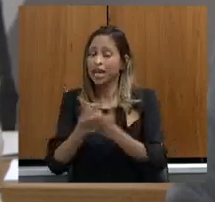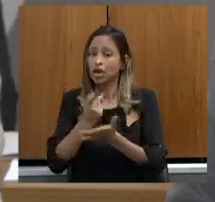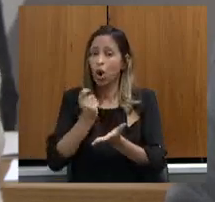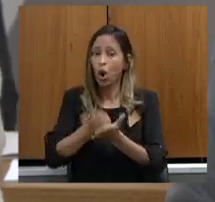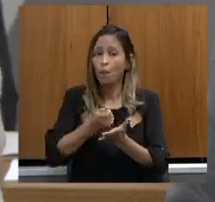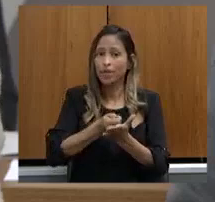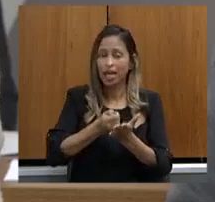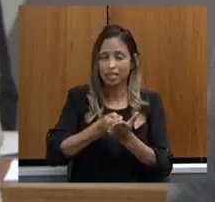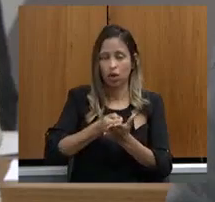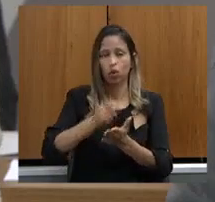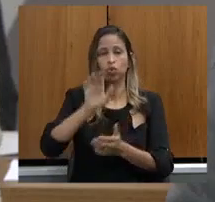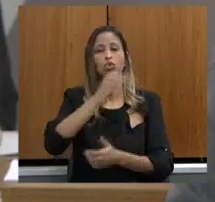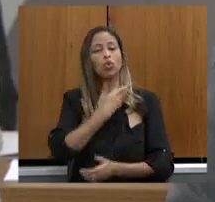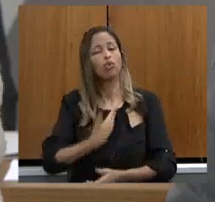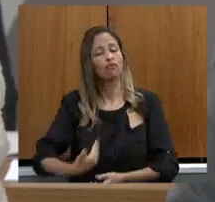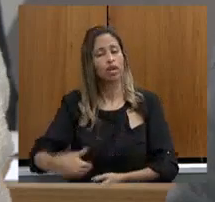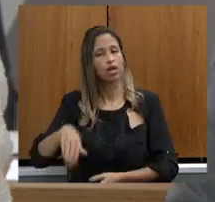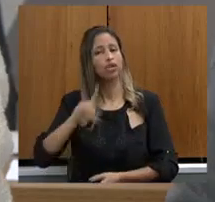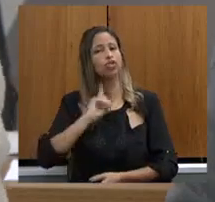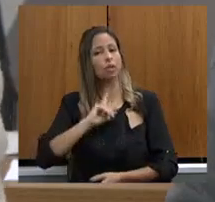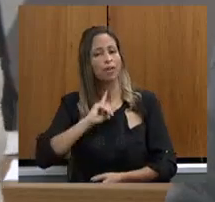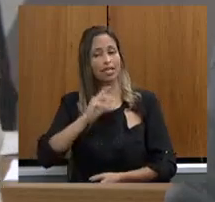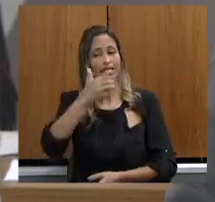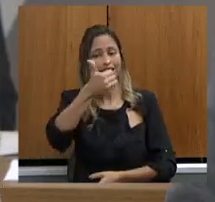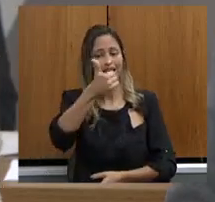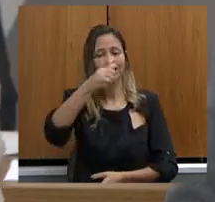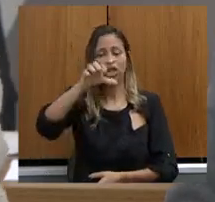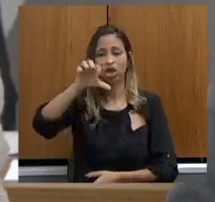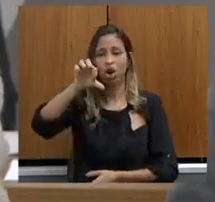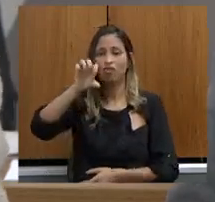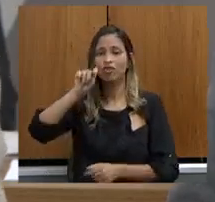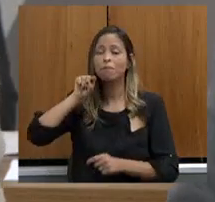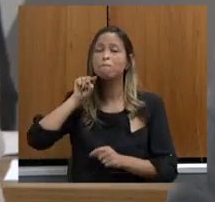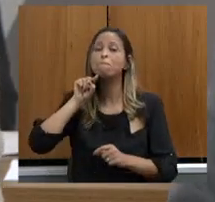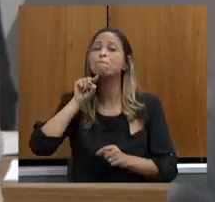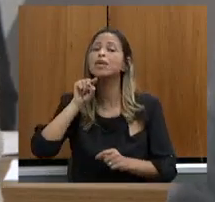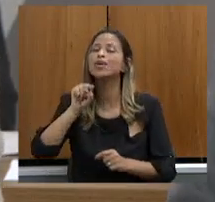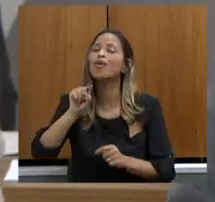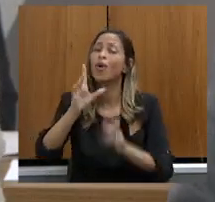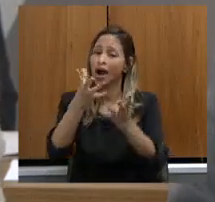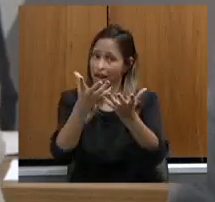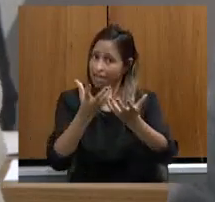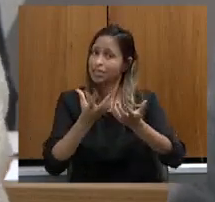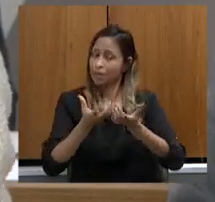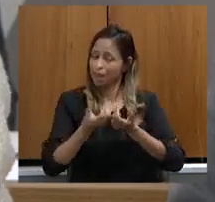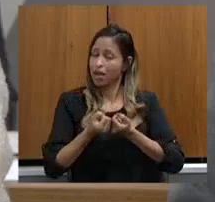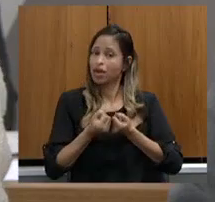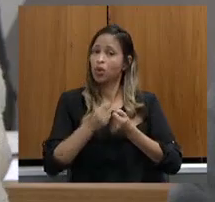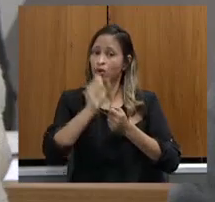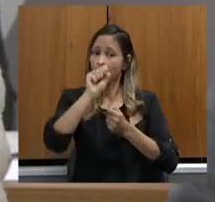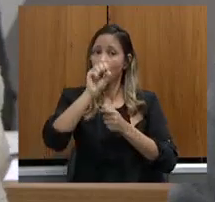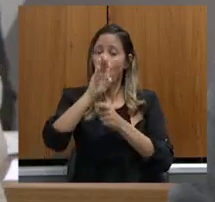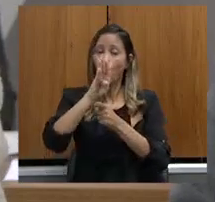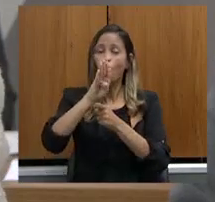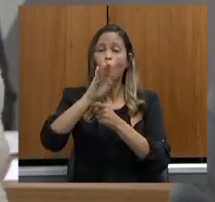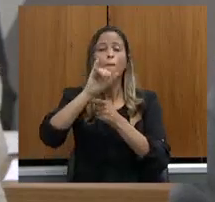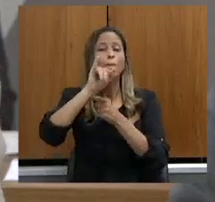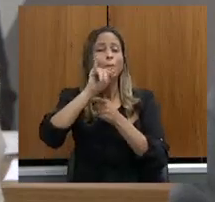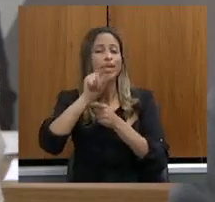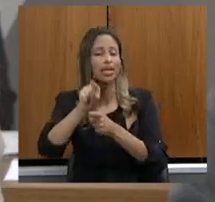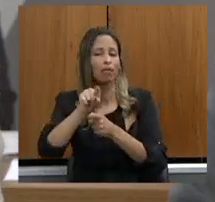uma obrigação do governo de Minas nós participamos ativamente e nós temos 109 mil beneficiários atendidos pelo programa de transferência de renda com 1 bilhão de reais